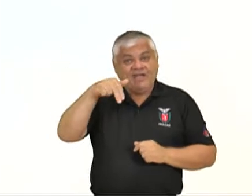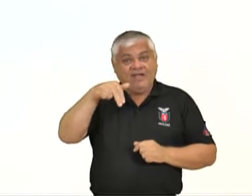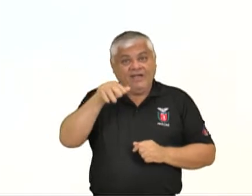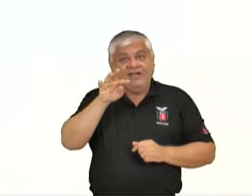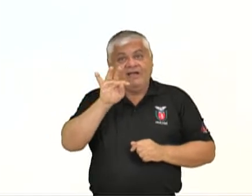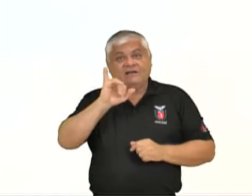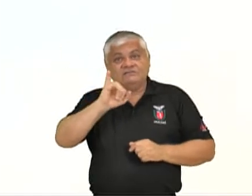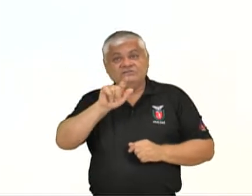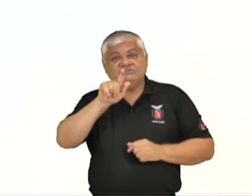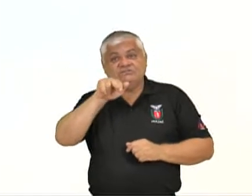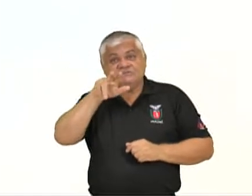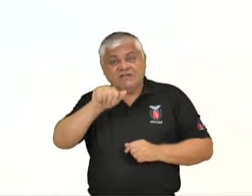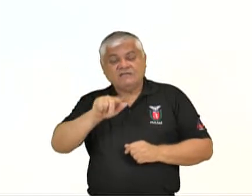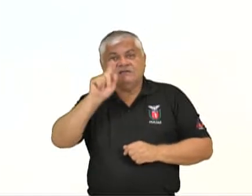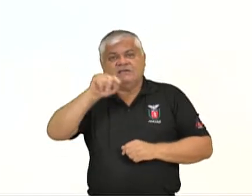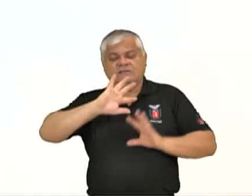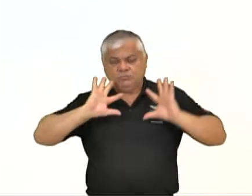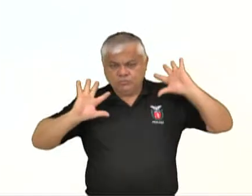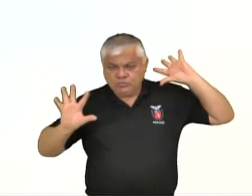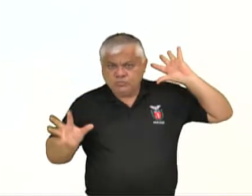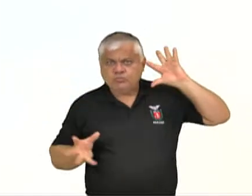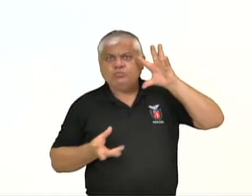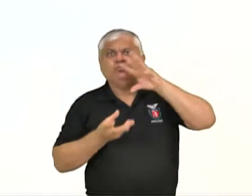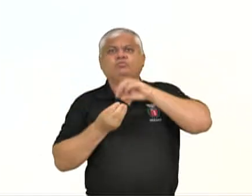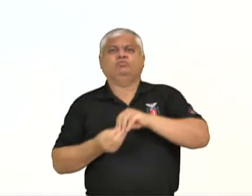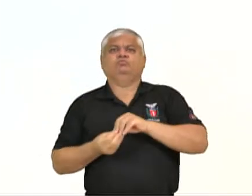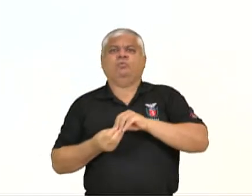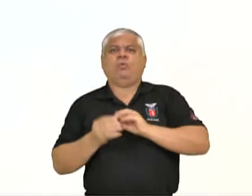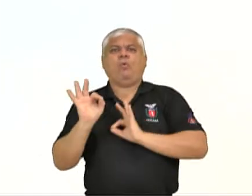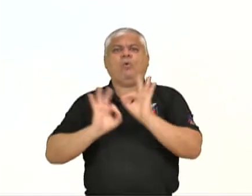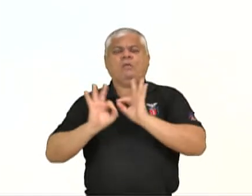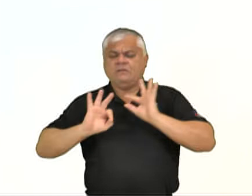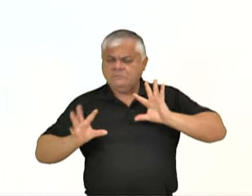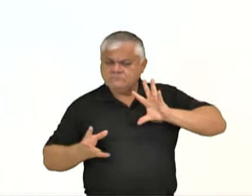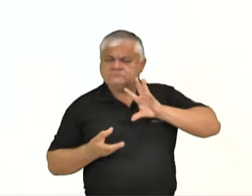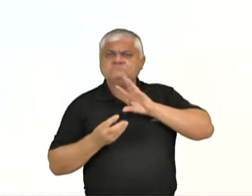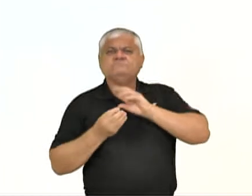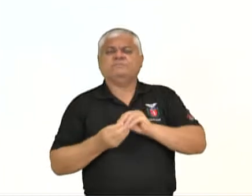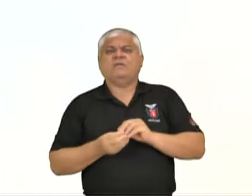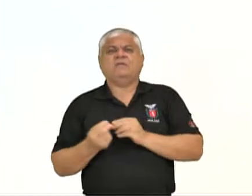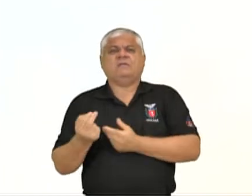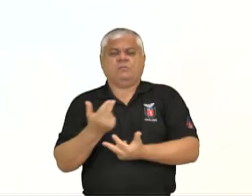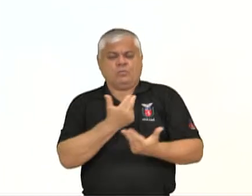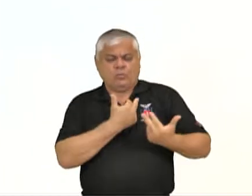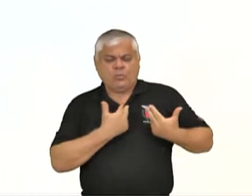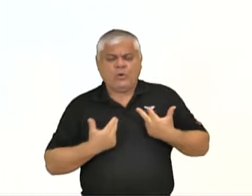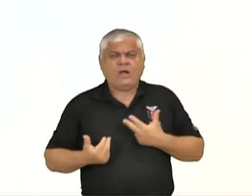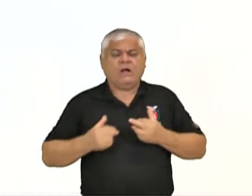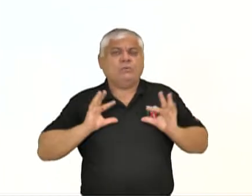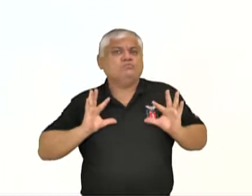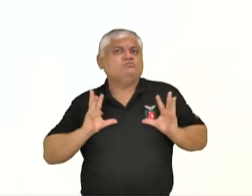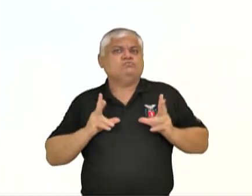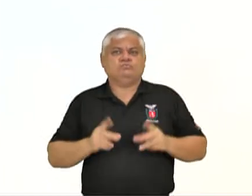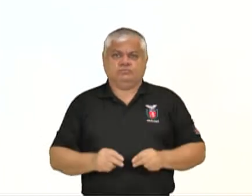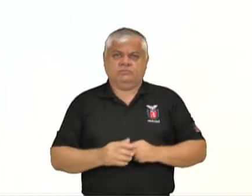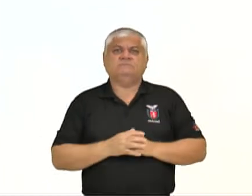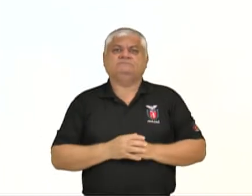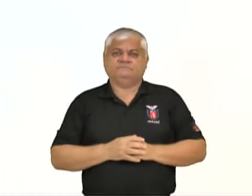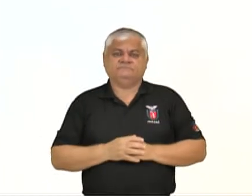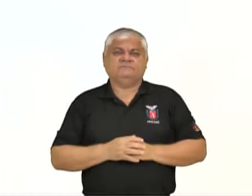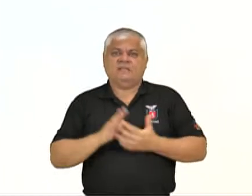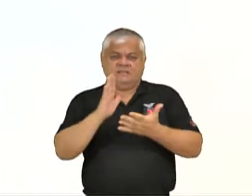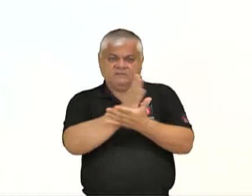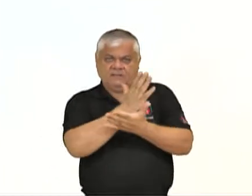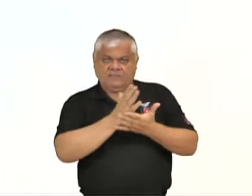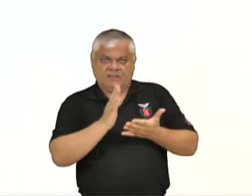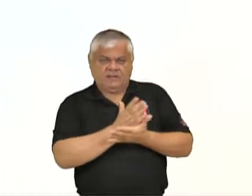antiginástica, não. Ele busca reorganizar teu corpo e trabalhar de uma forma ampla, de uma forma total, sem esse